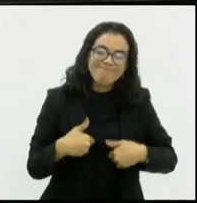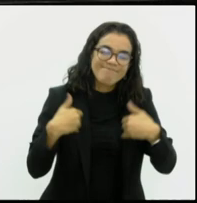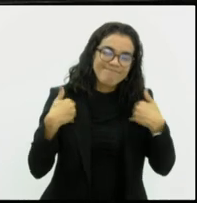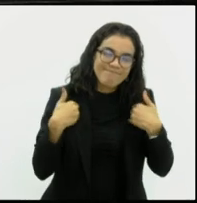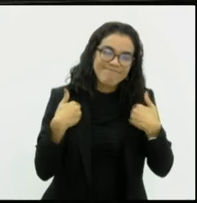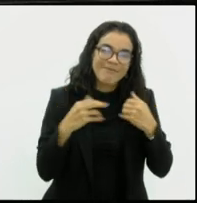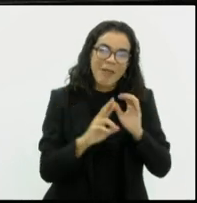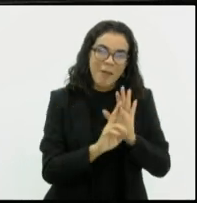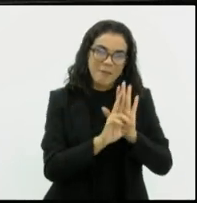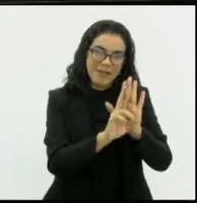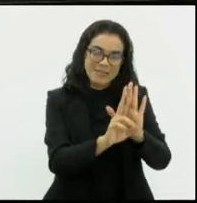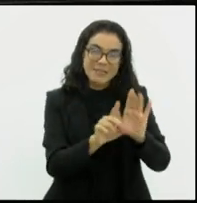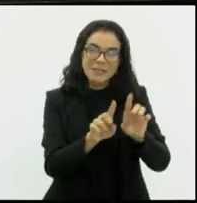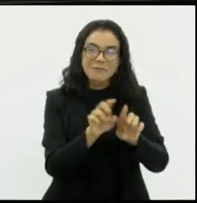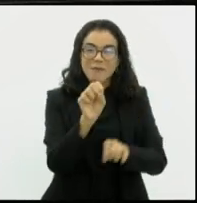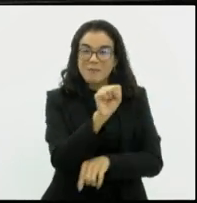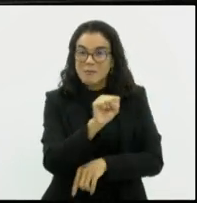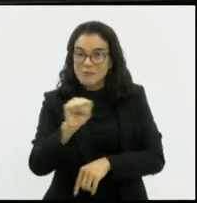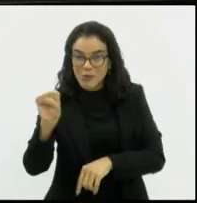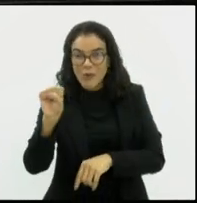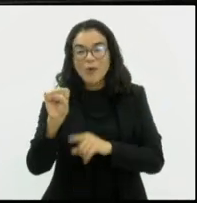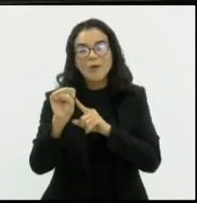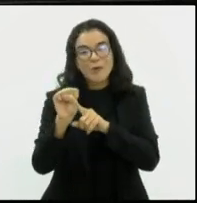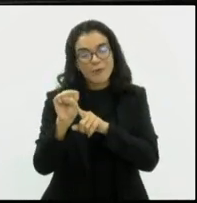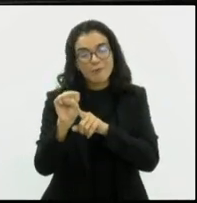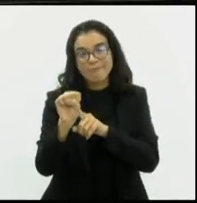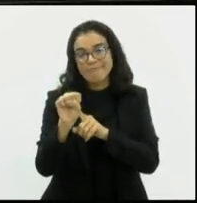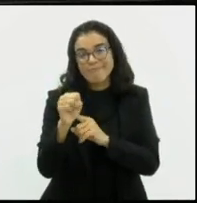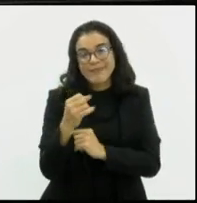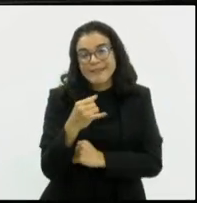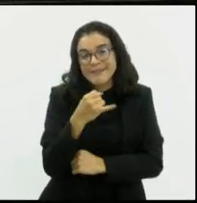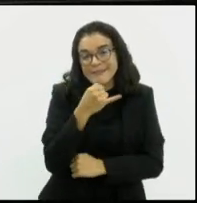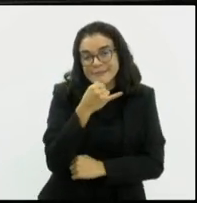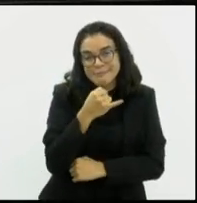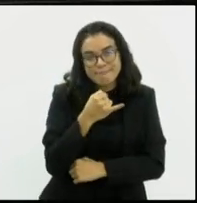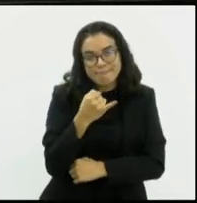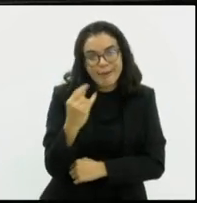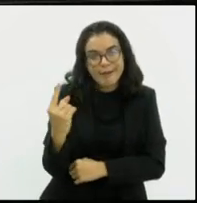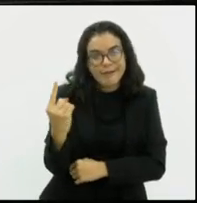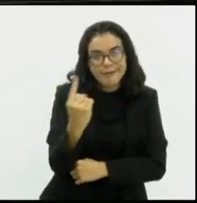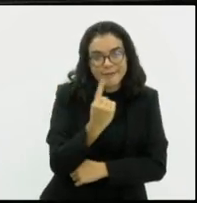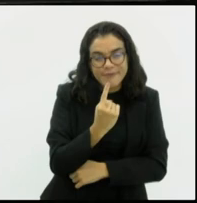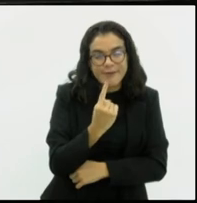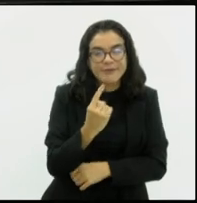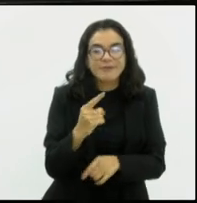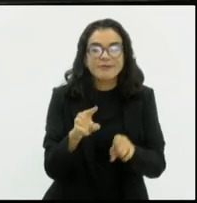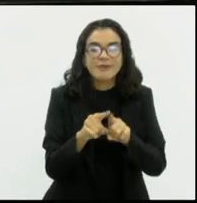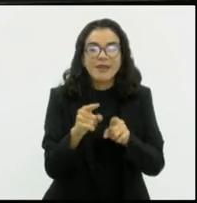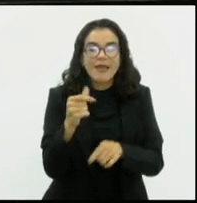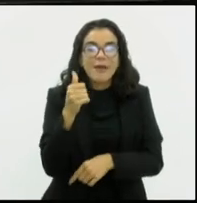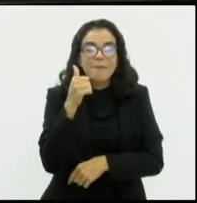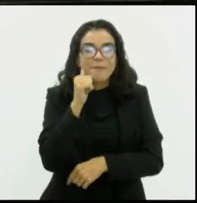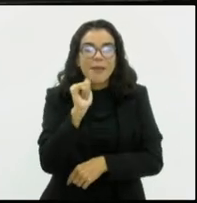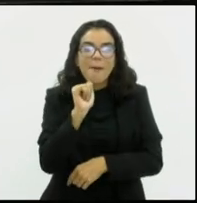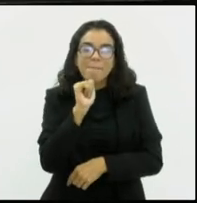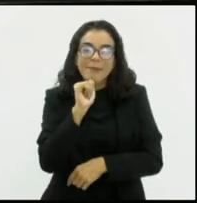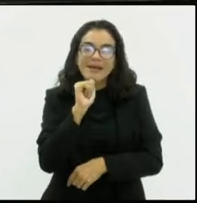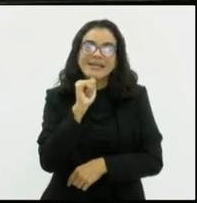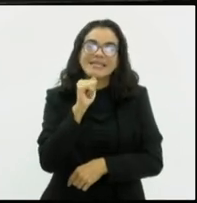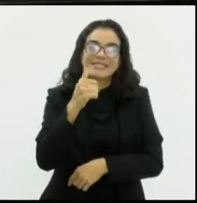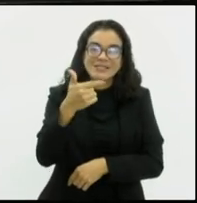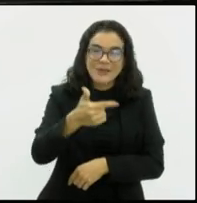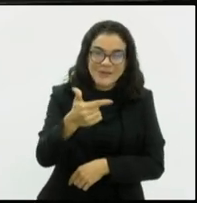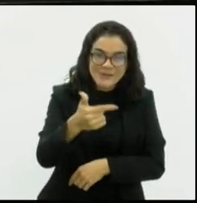E representam também meu sogro, que estaria, não pôde estar. Agradecer a minha mãe drasta, a